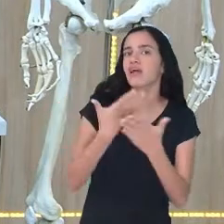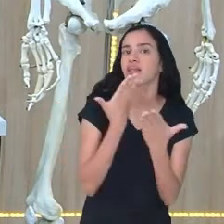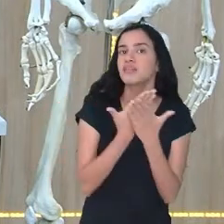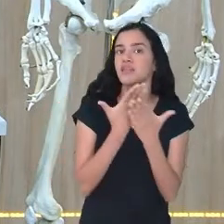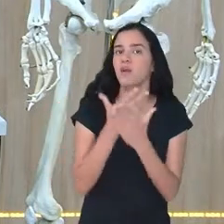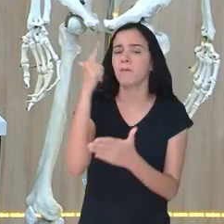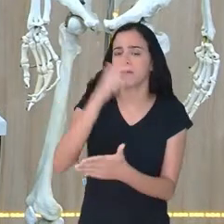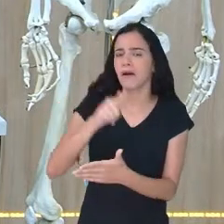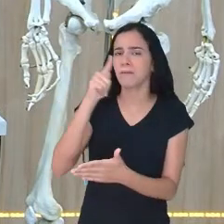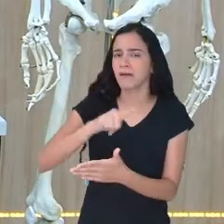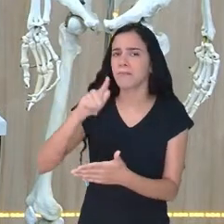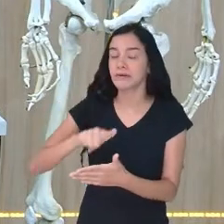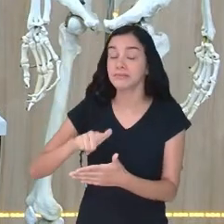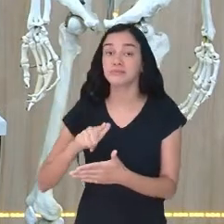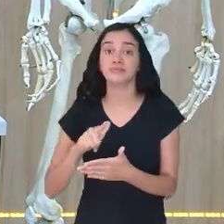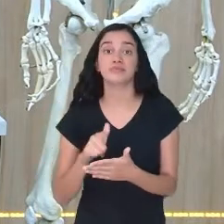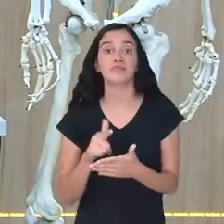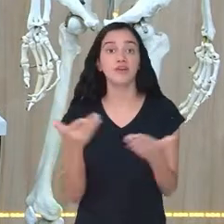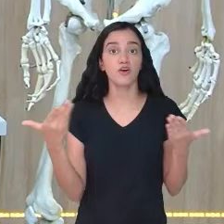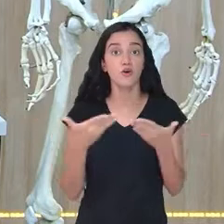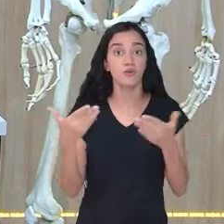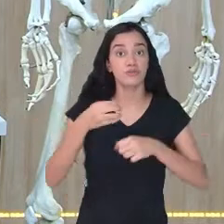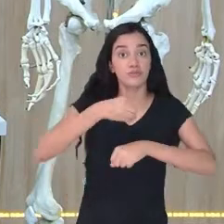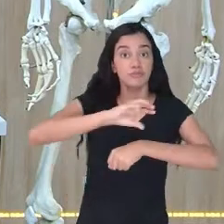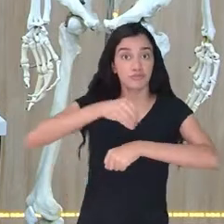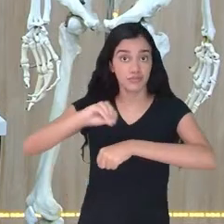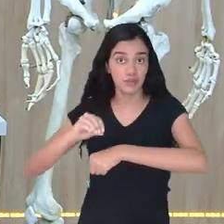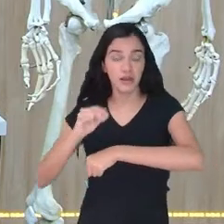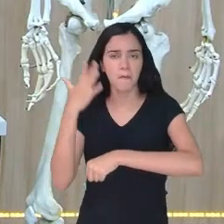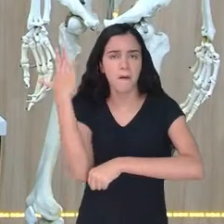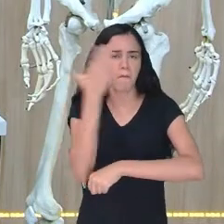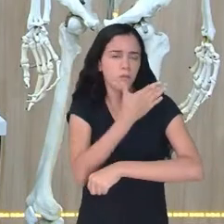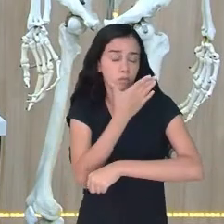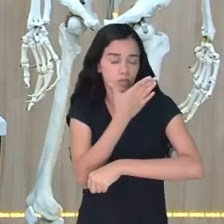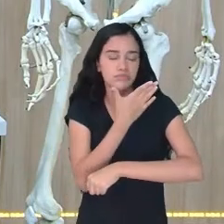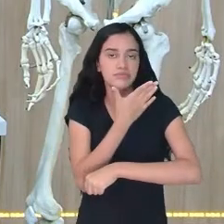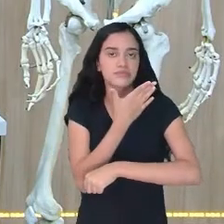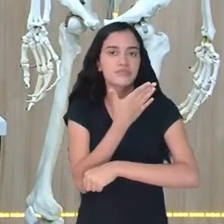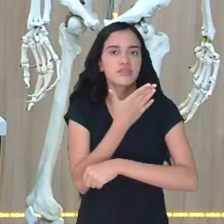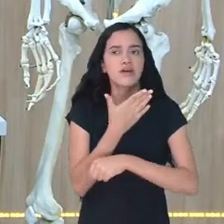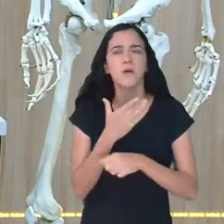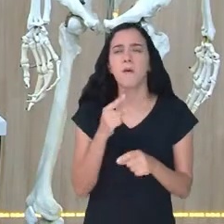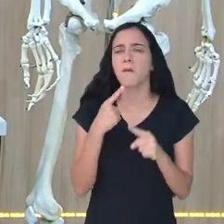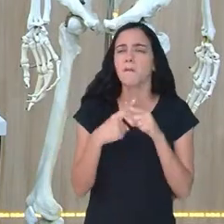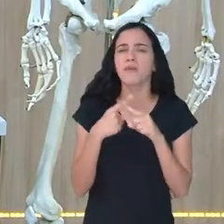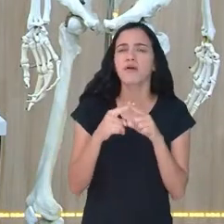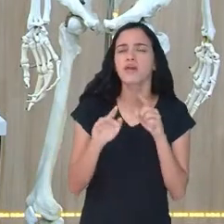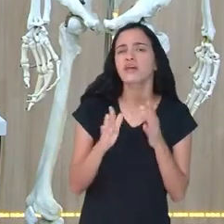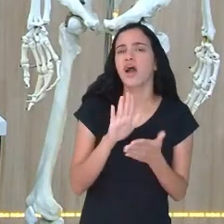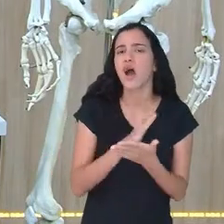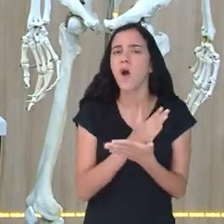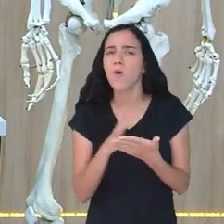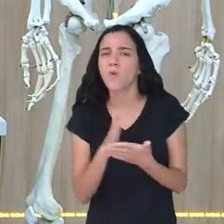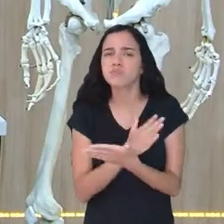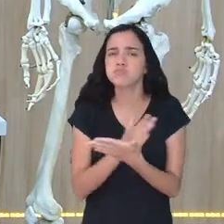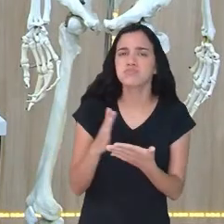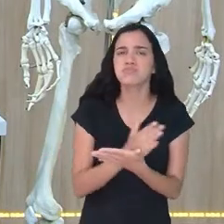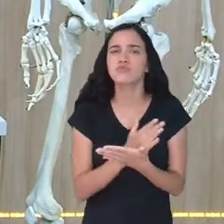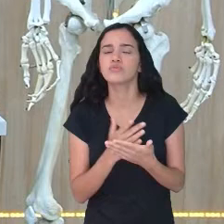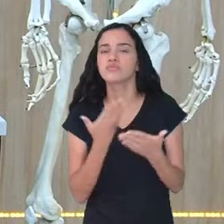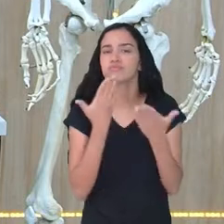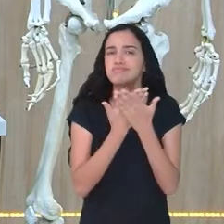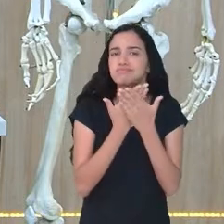refazendo? Hoje eu estou trazendo algumas dicas para provar por que, não é? Alguns estudiosos